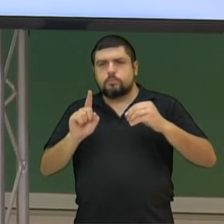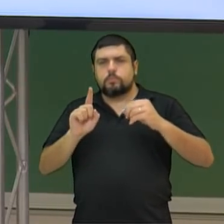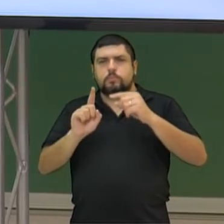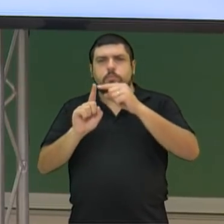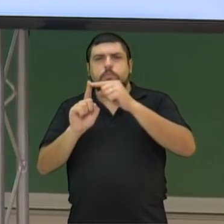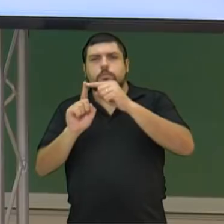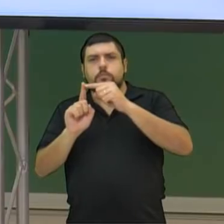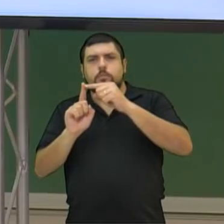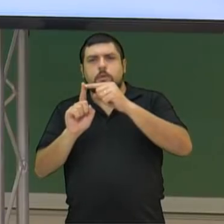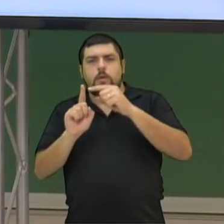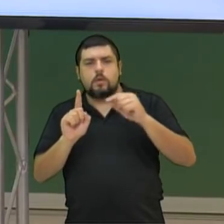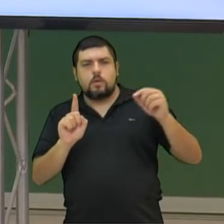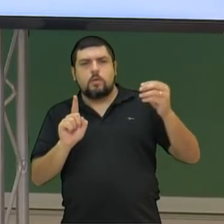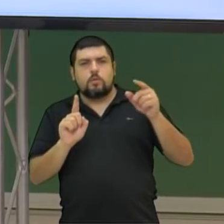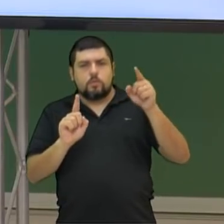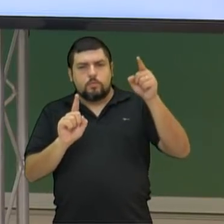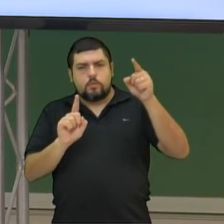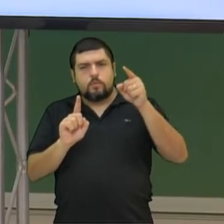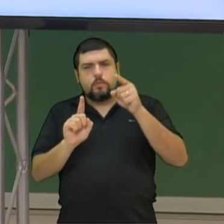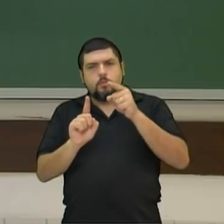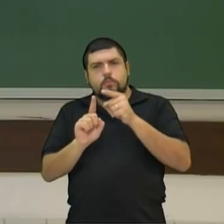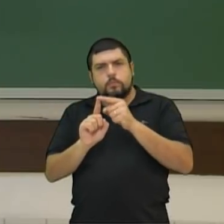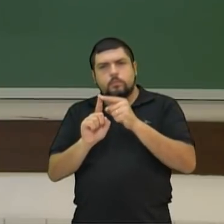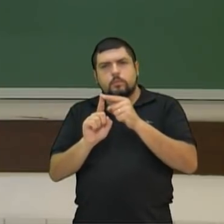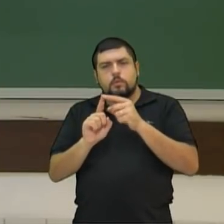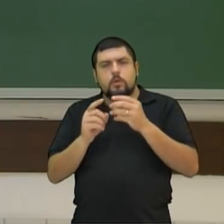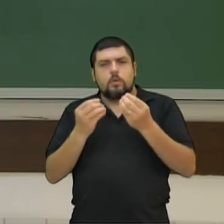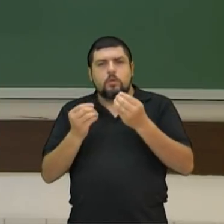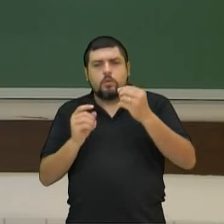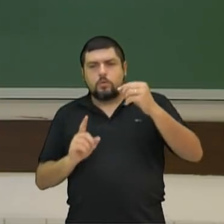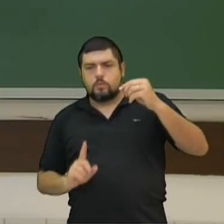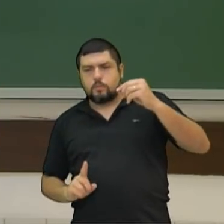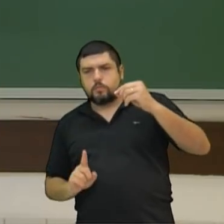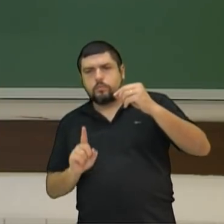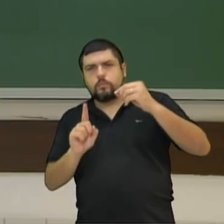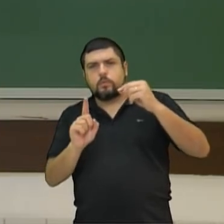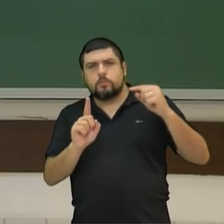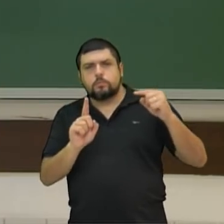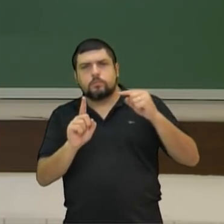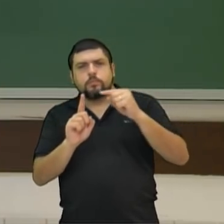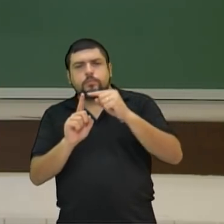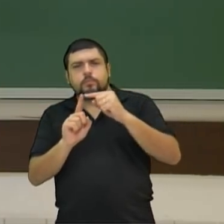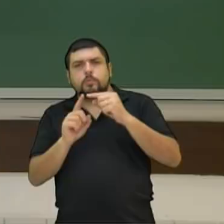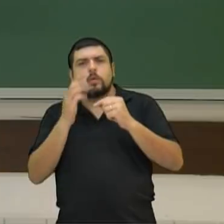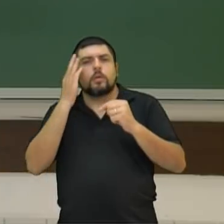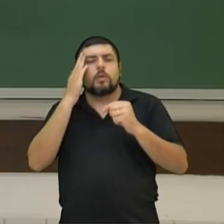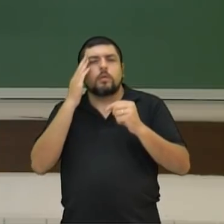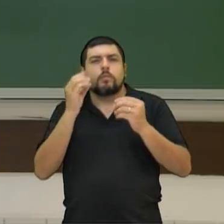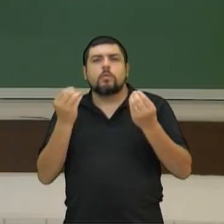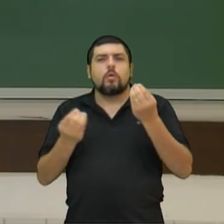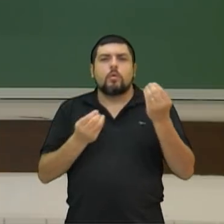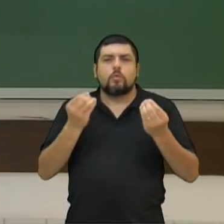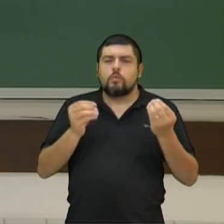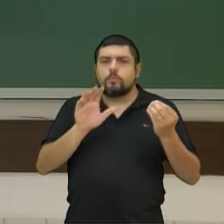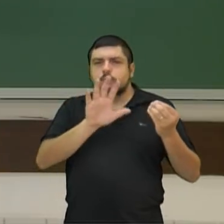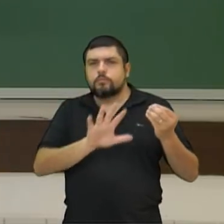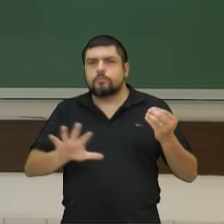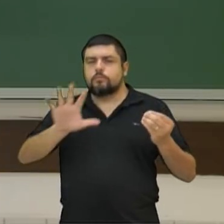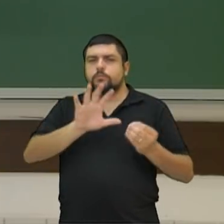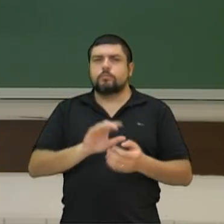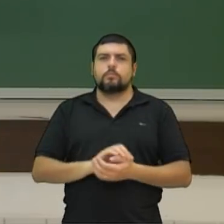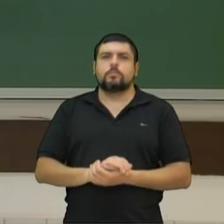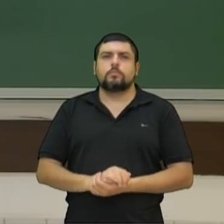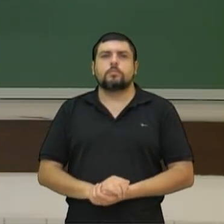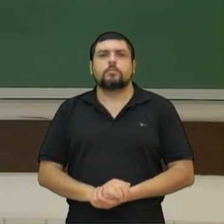no eixo Y. Você faz o caminho inverso da obtenção do ponto para saber qual que é a imagem. Então, aqui entre os dias 1 e o dia 12, foram